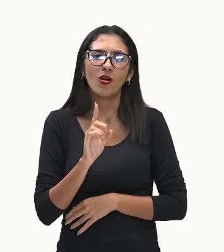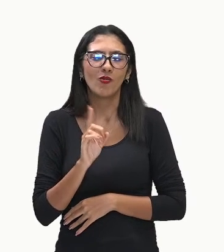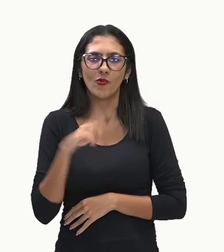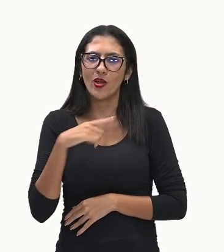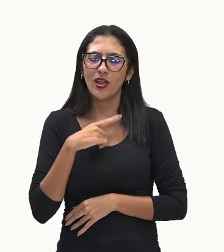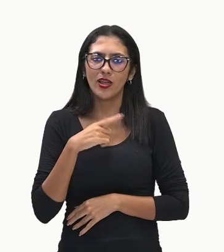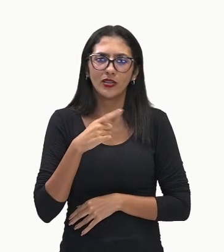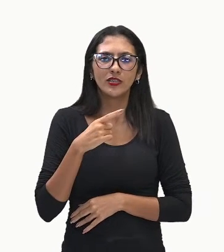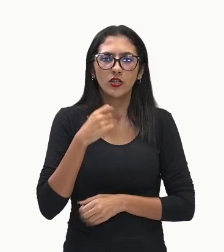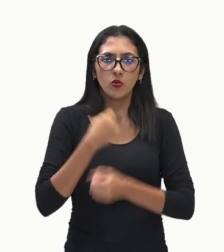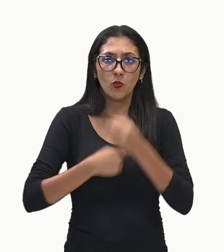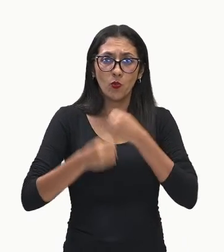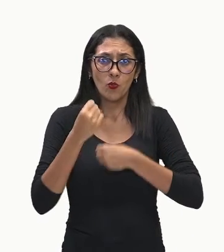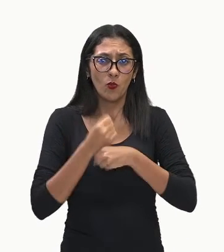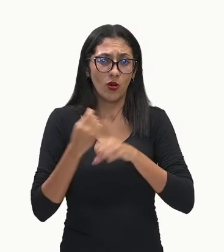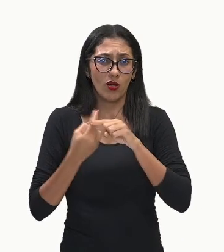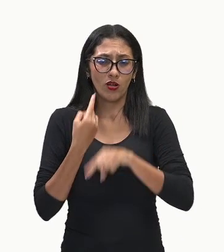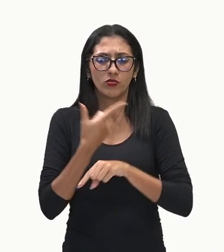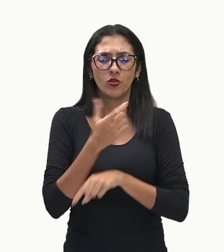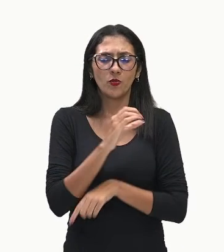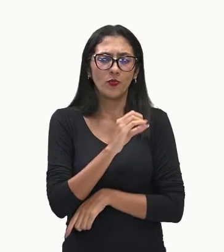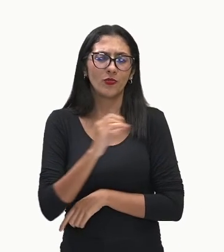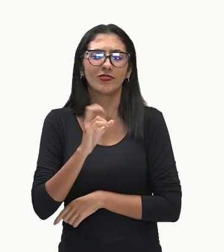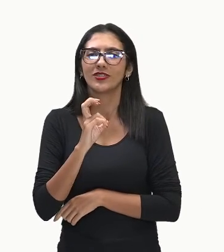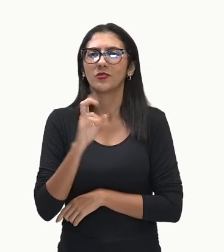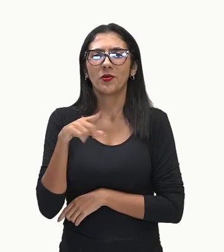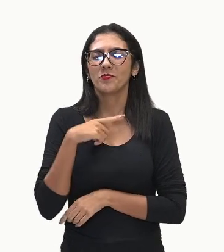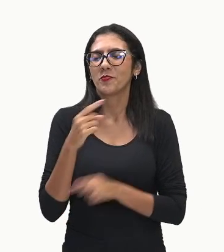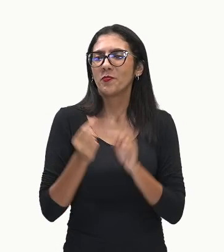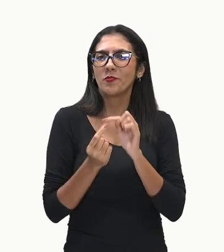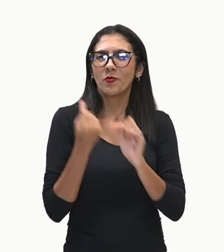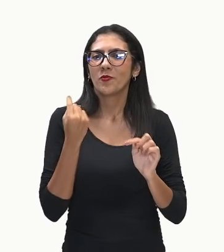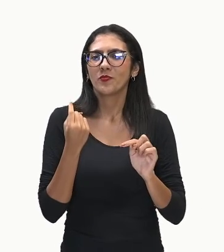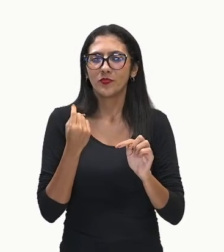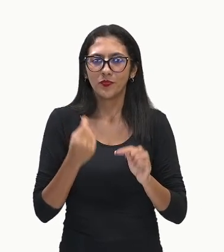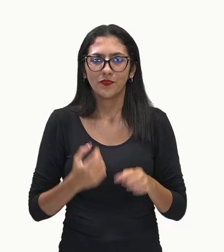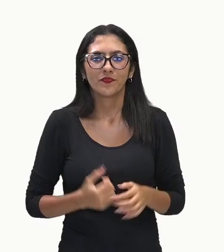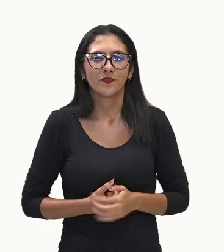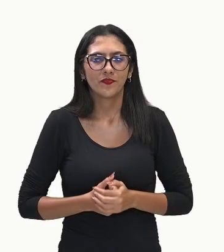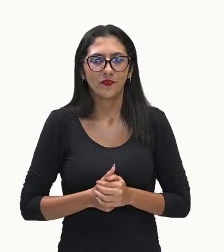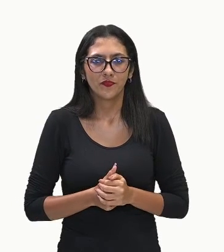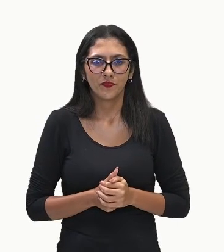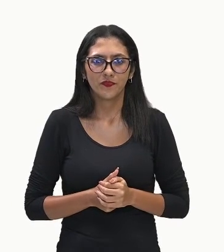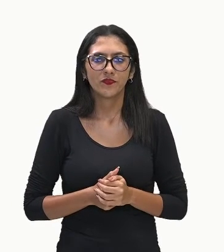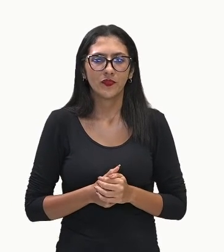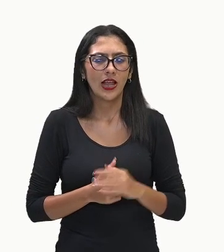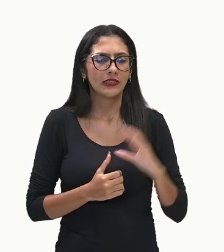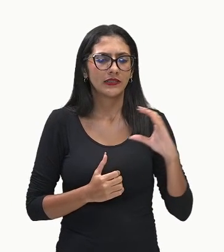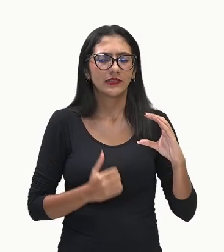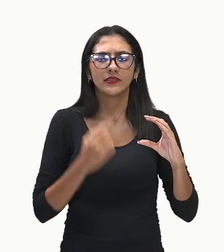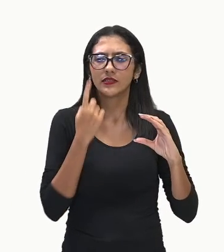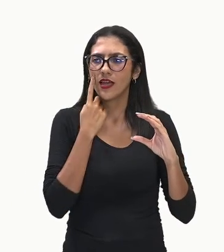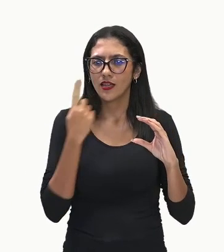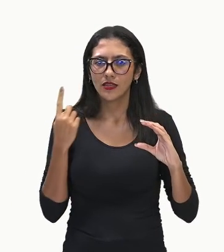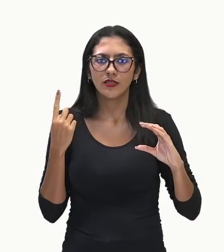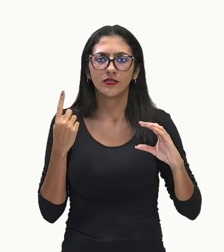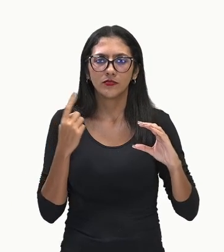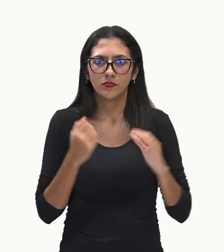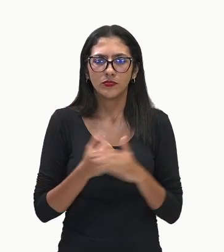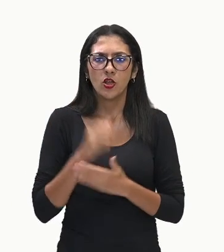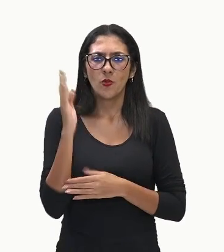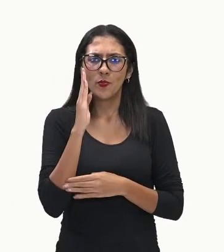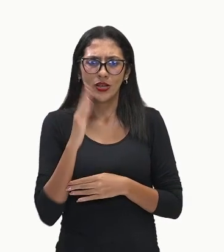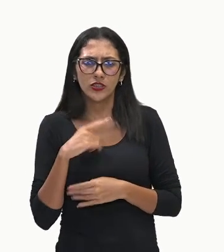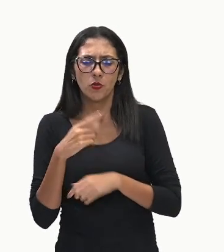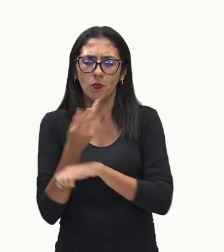em 2005 entre os 10 primeiros. Então, já descarta. Pescadores do mel. Brasil explora regiões de